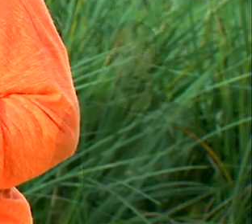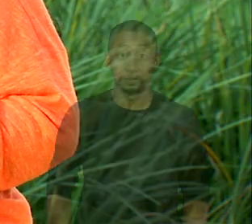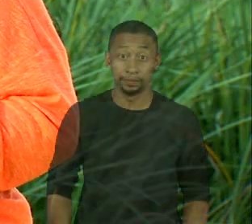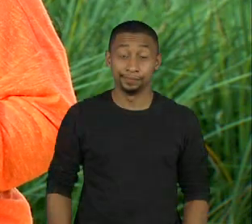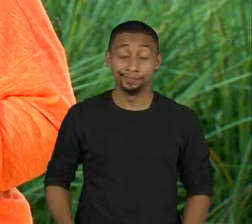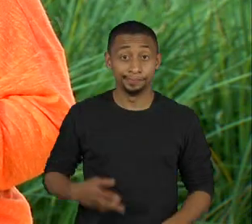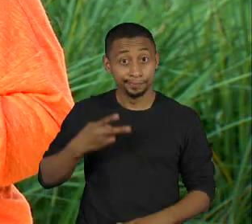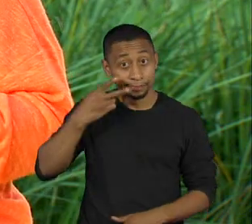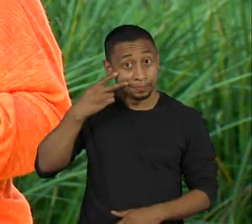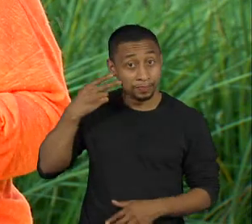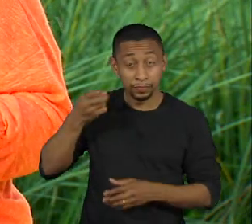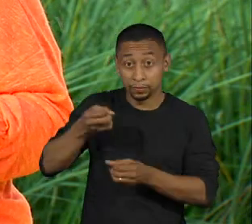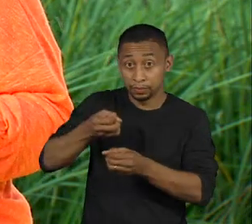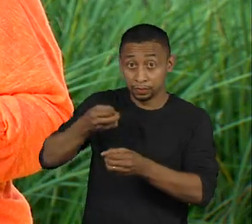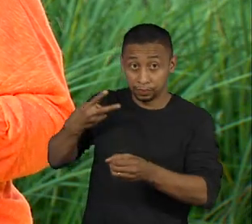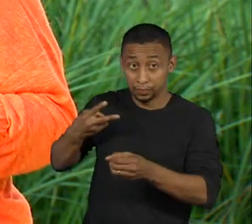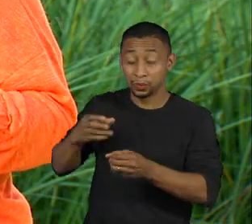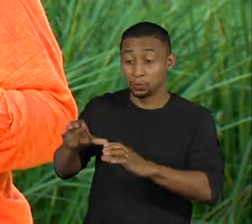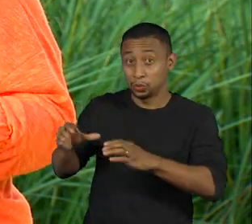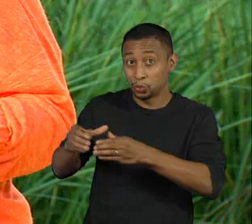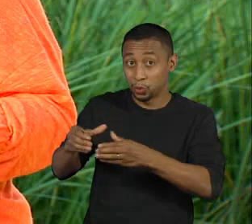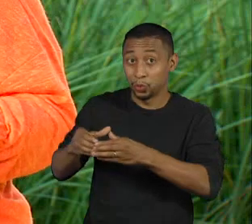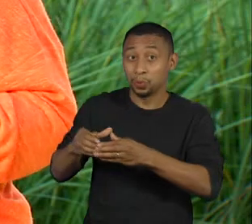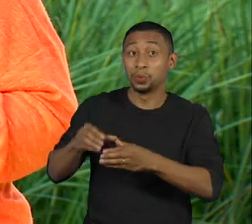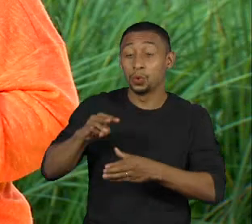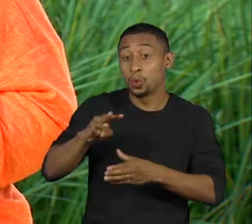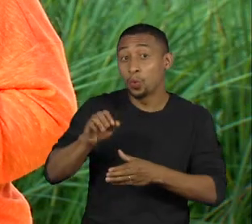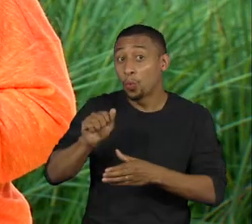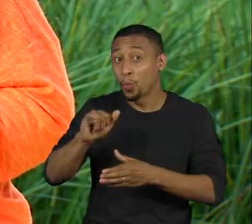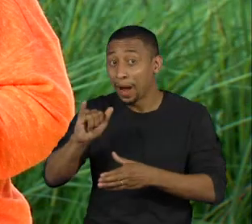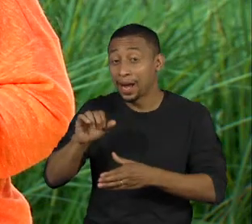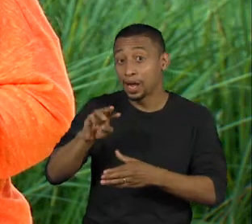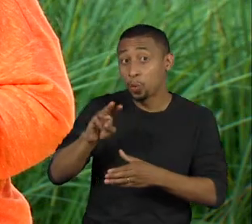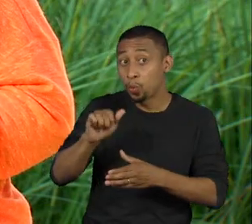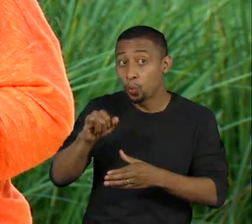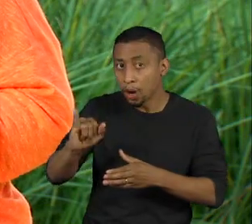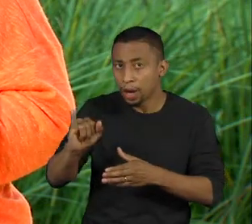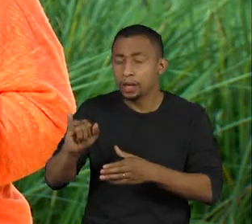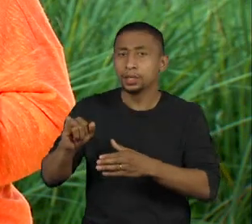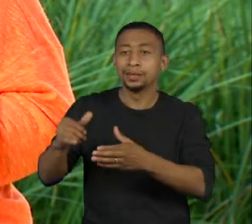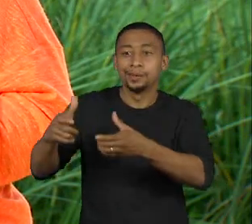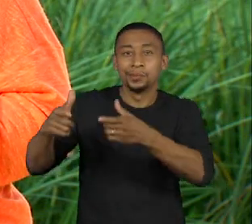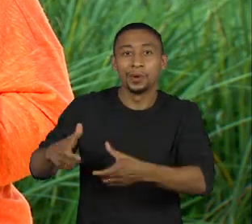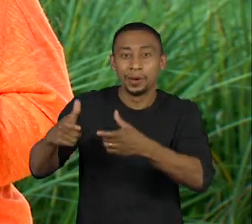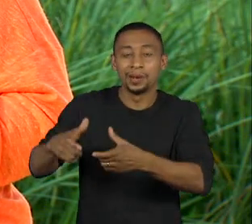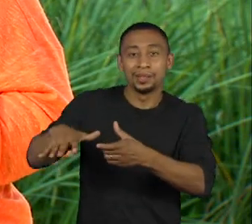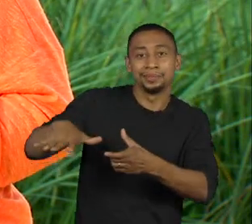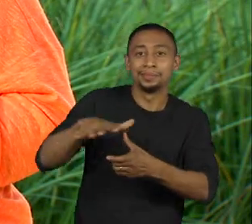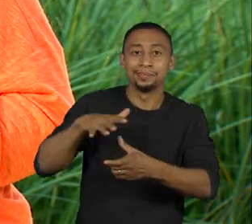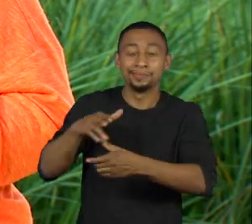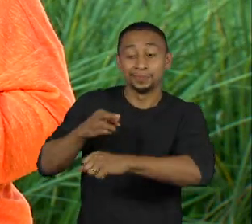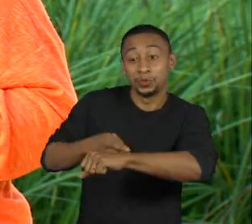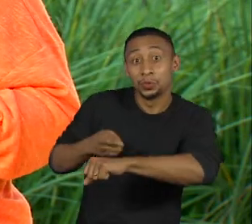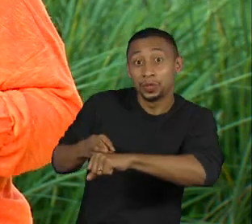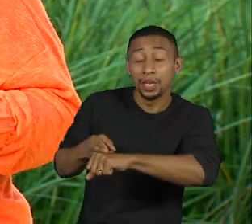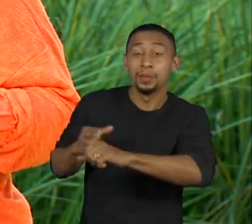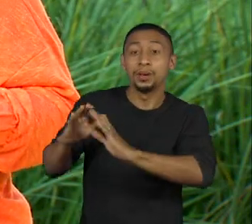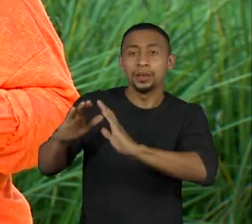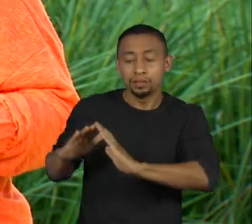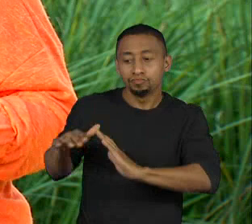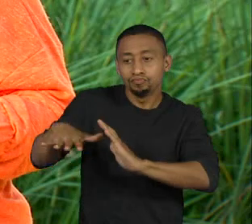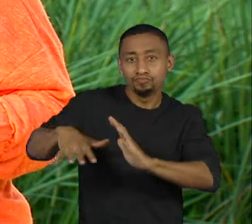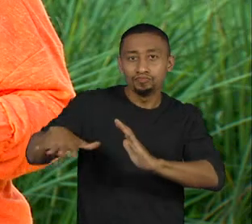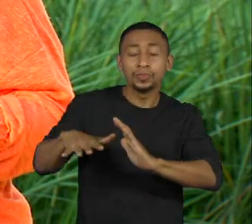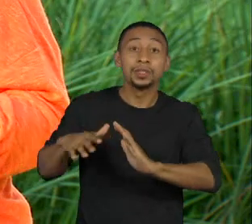Os índios da etnia Waiwai vivem em Roraima e dominam o manejo da castanha do Brasil, também conhecida como castanha